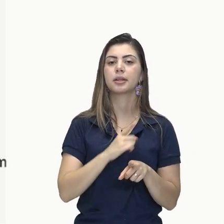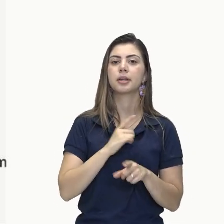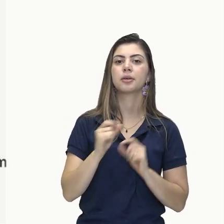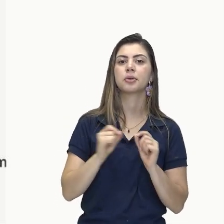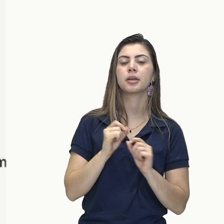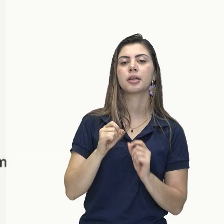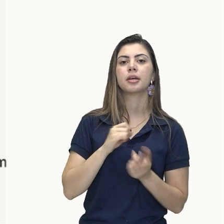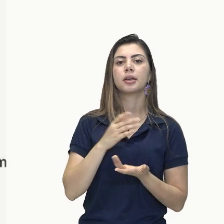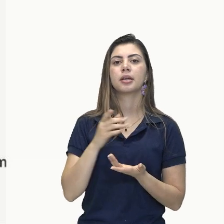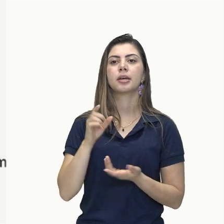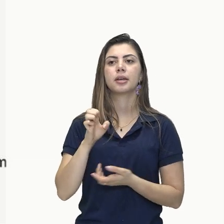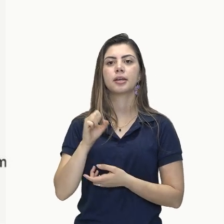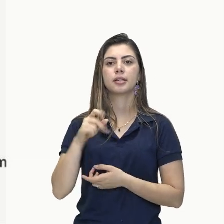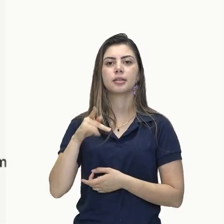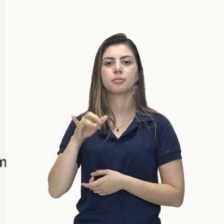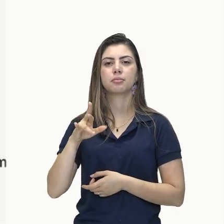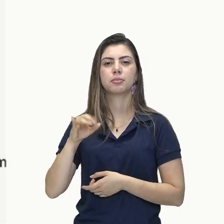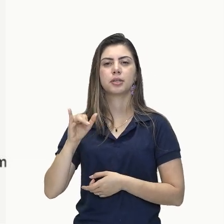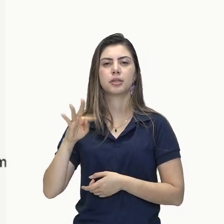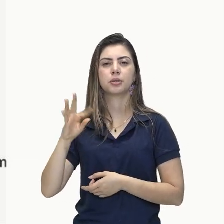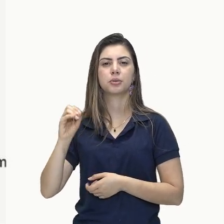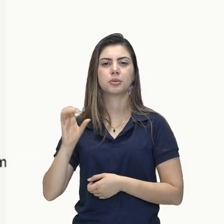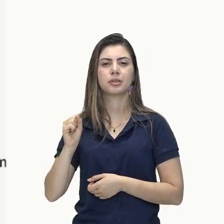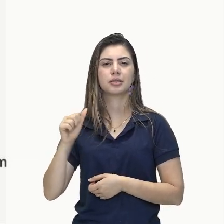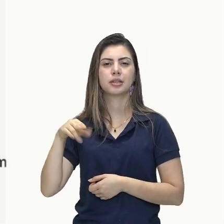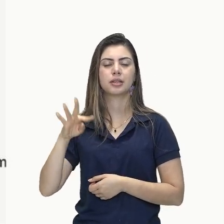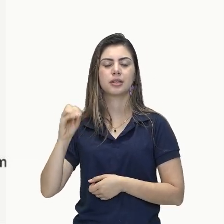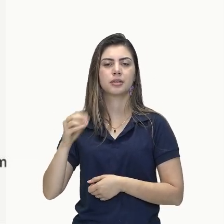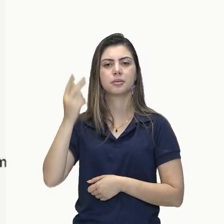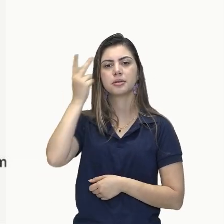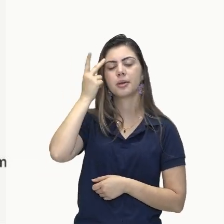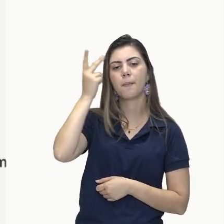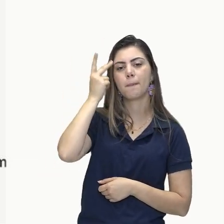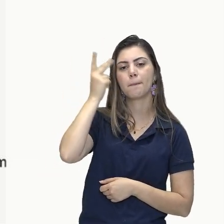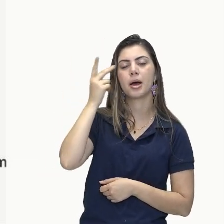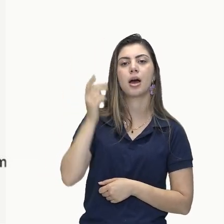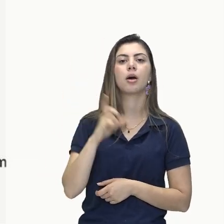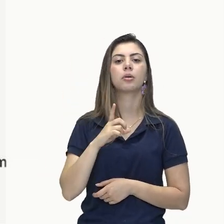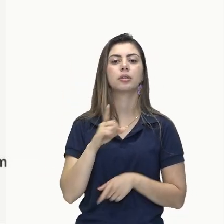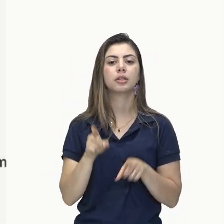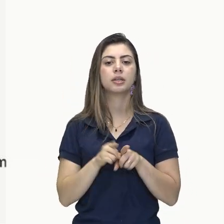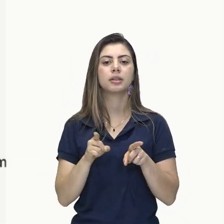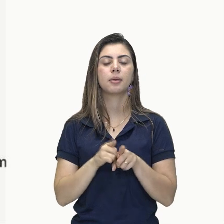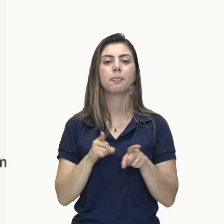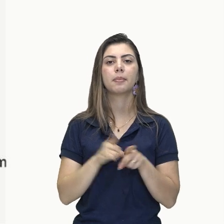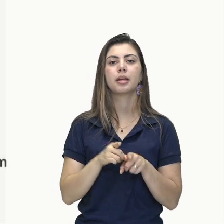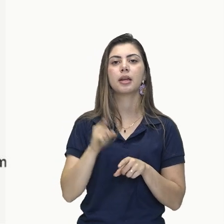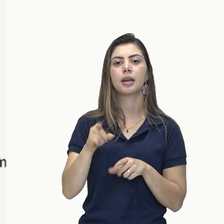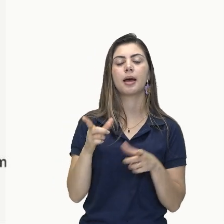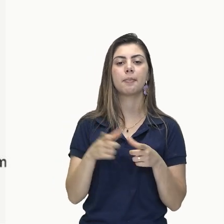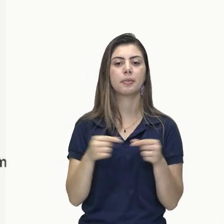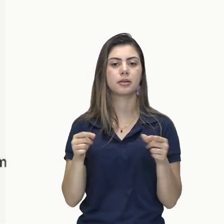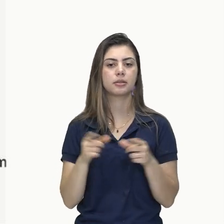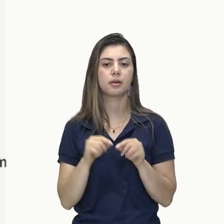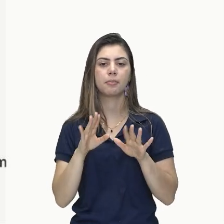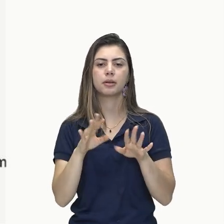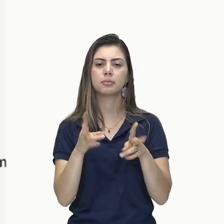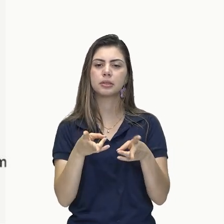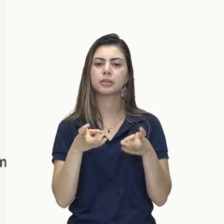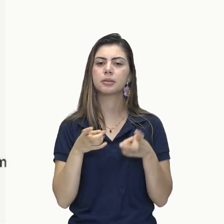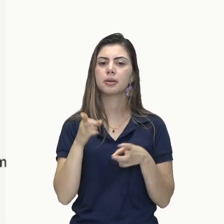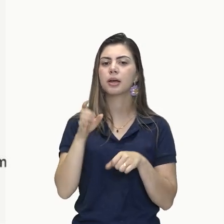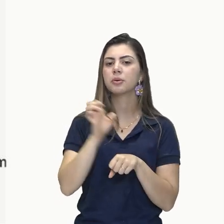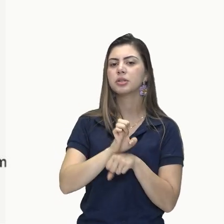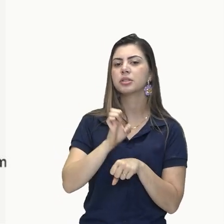São Paulo, Distrito Federal. Observem que o estado do Piauí, ele está aqui